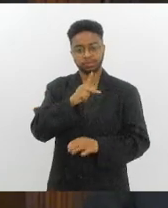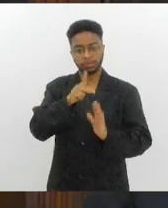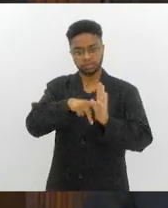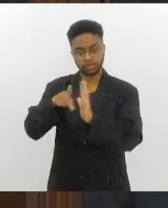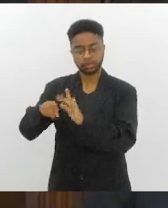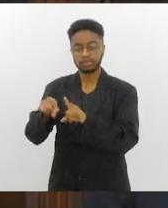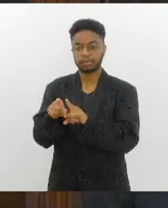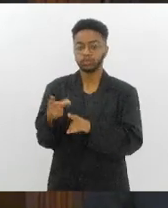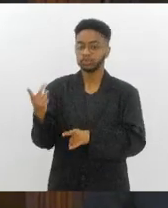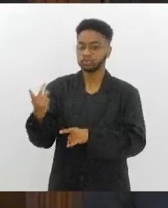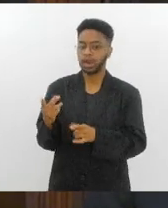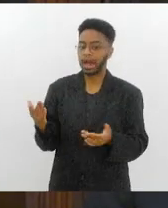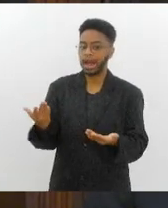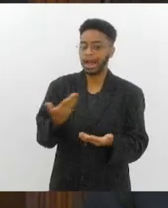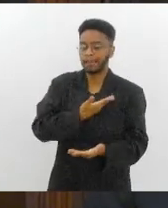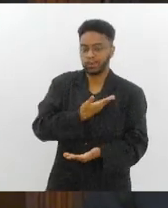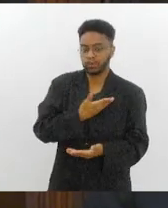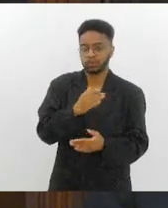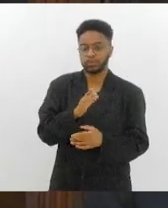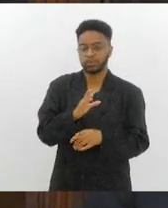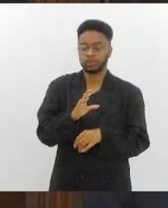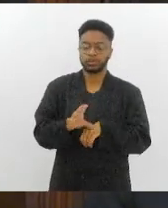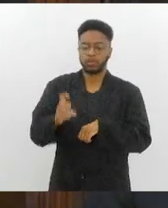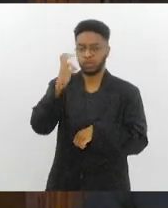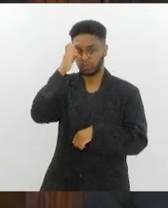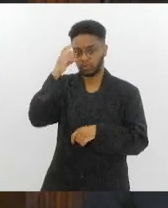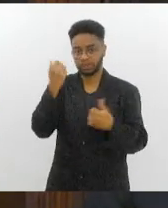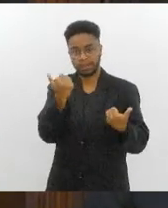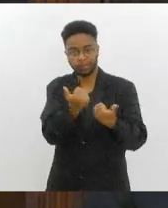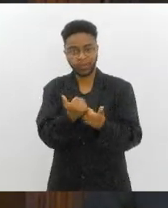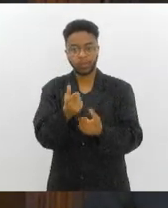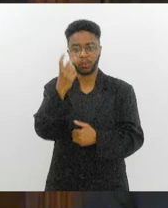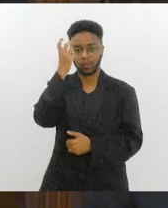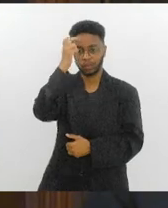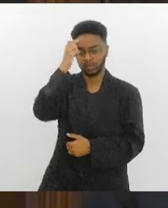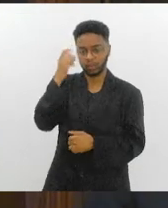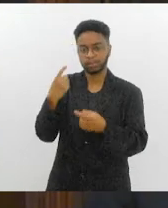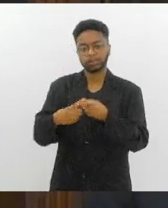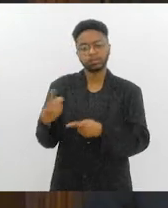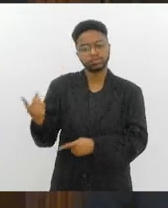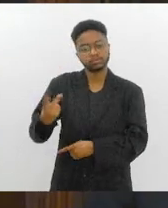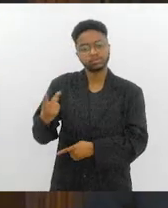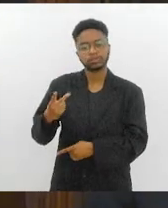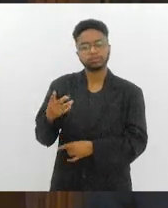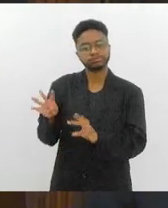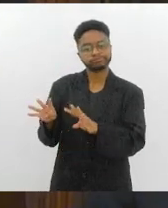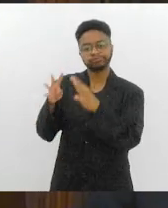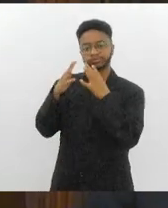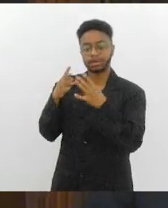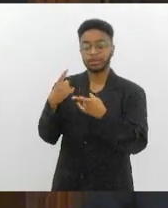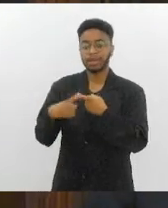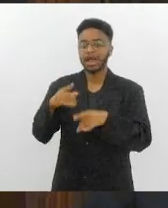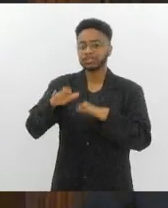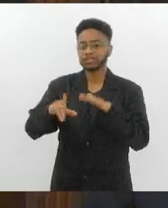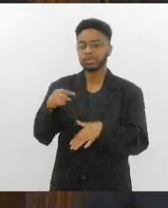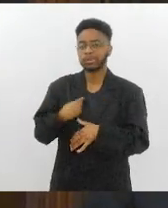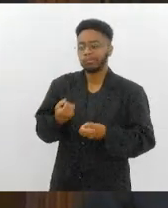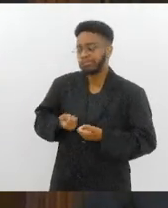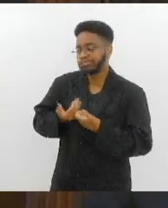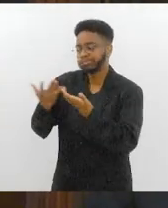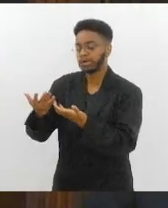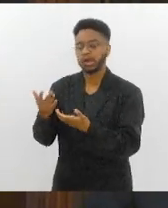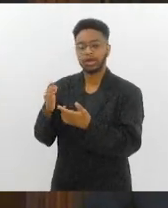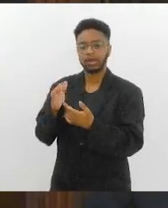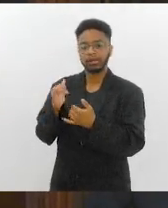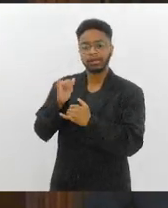são amigos da cultura fluminense. São aquelas pessoas que nos ouvem. E muitas das vezes a gente faz um divã com eles. Eles poderiam desligar